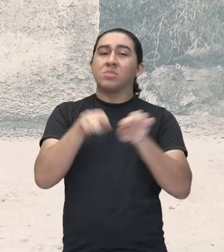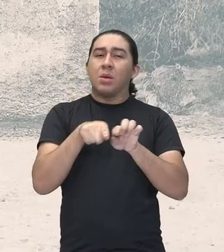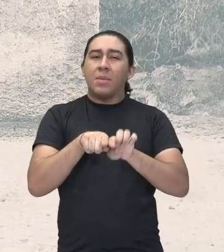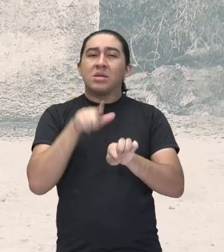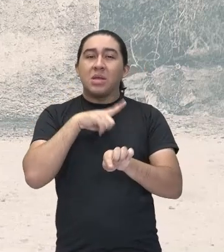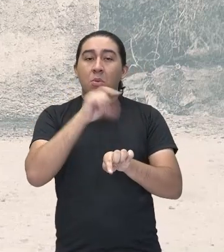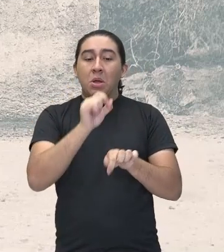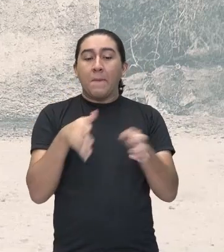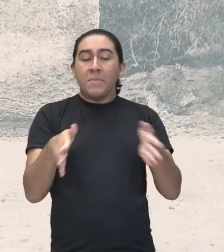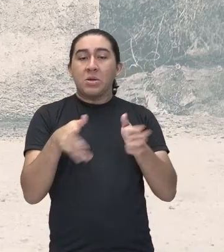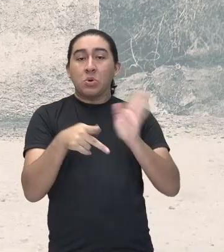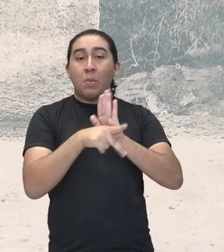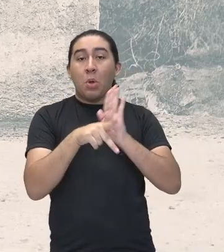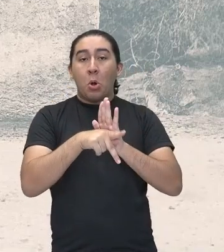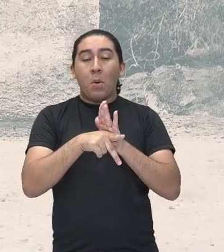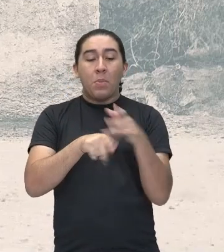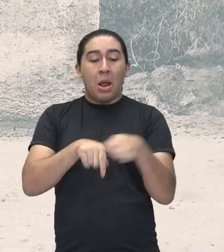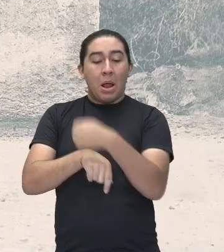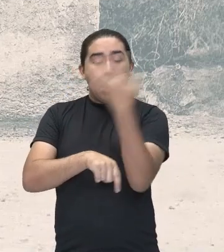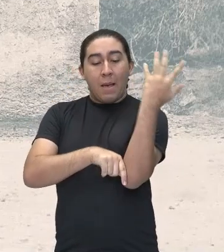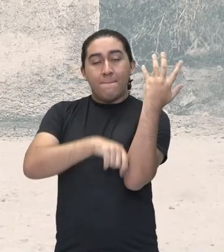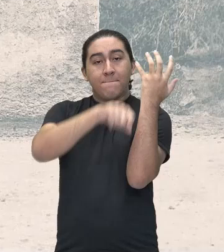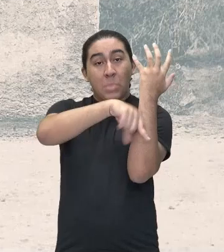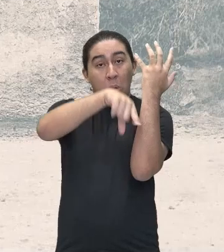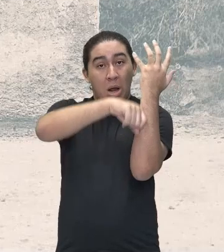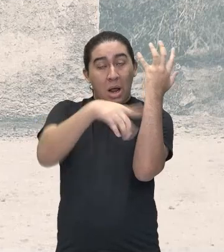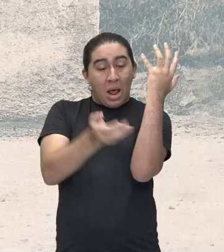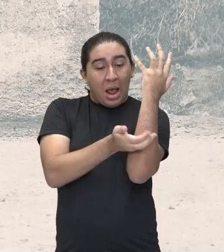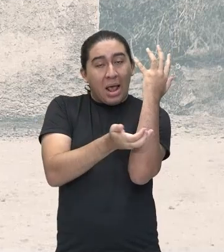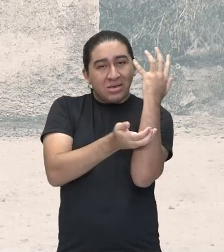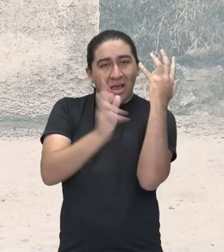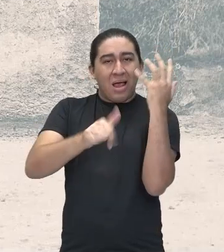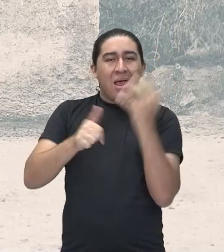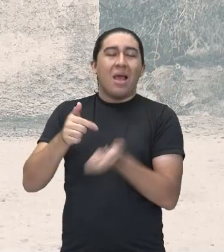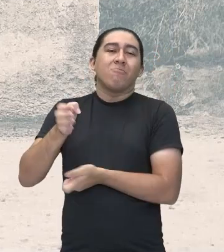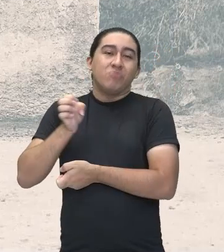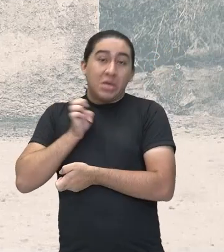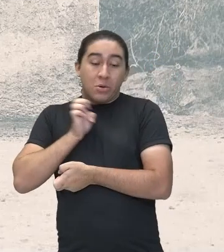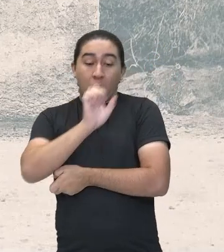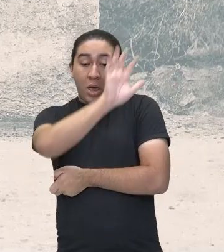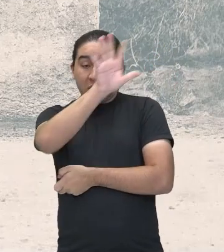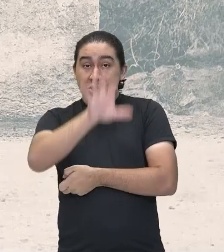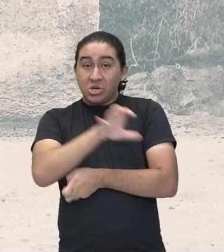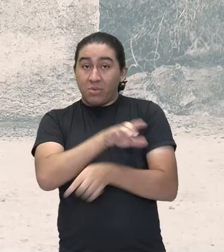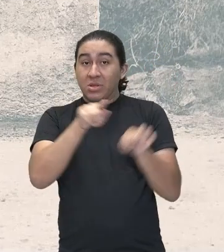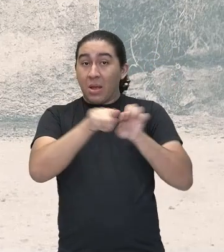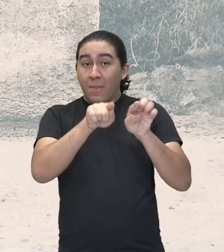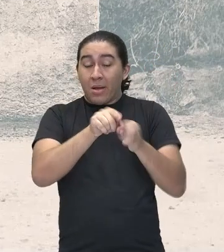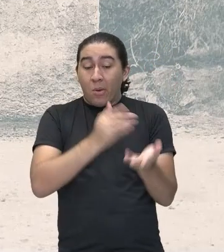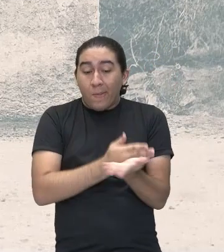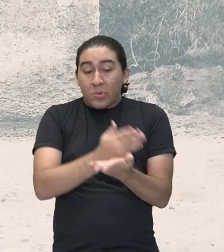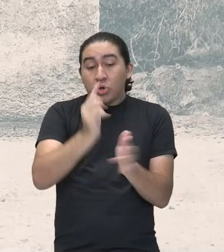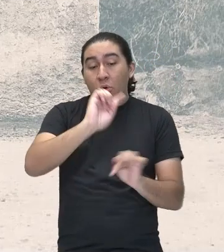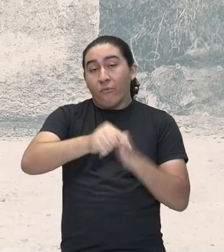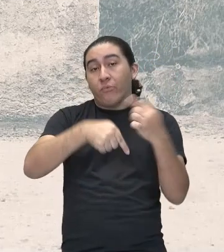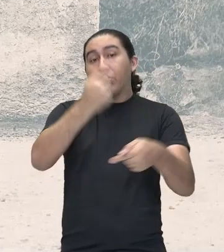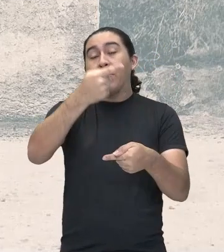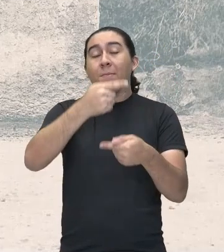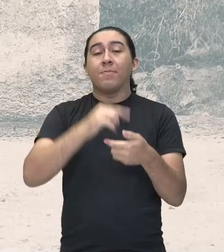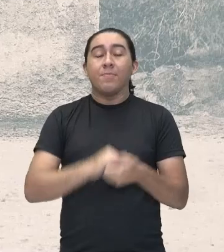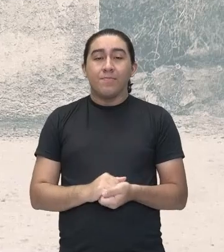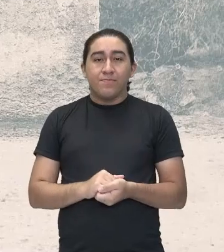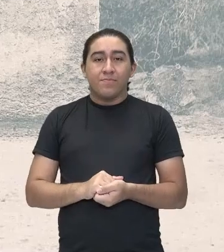ciclo da borracha, um período de riqueza para a região. Apesar disso, nós tínhamos nas outras regiões e